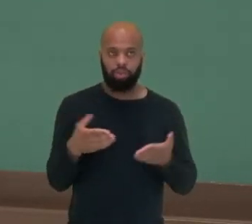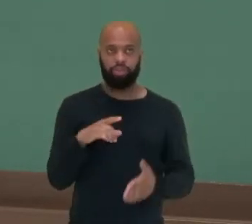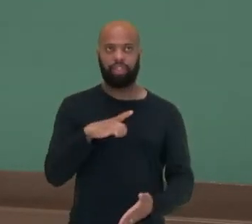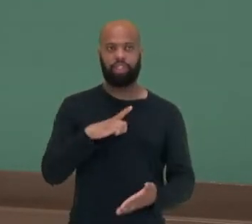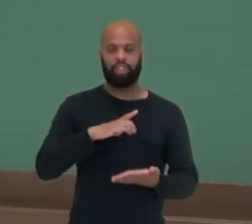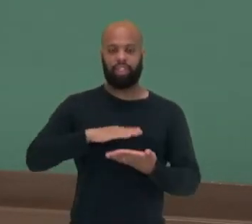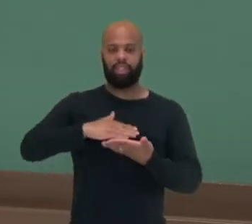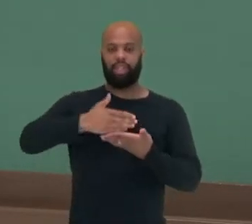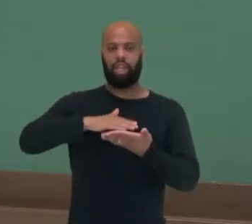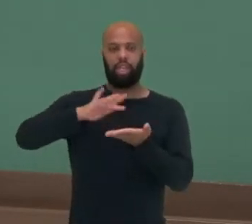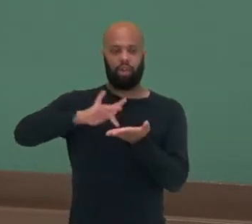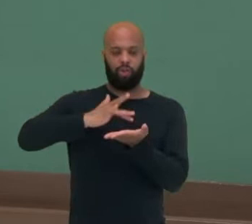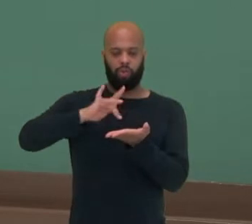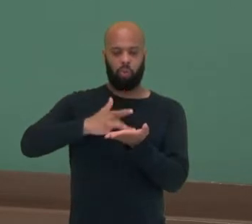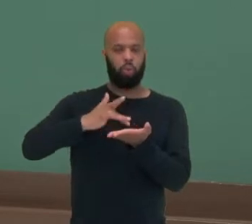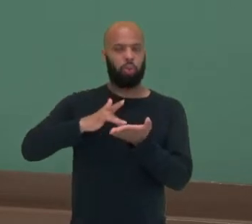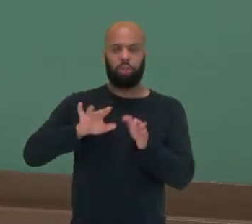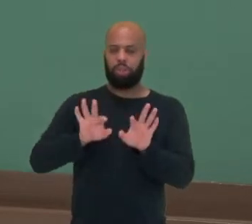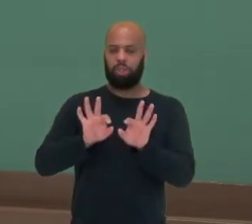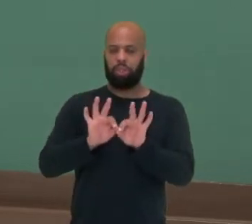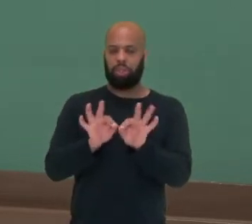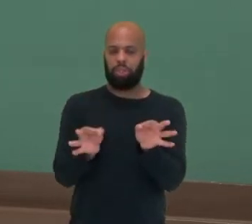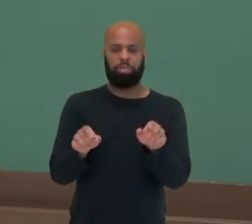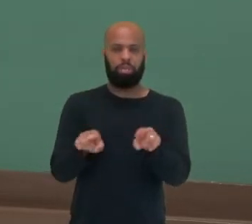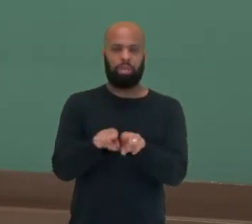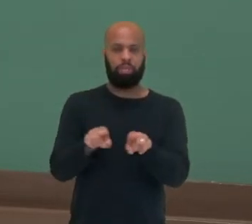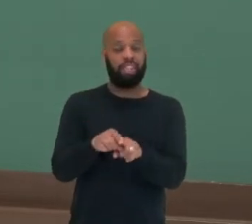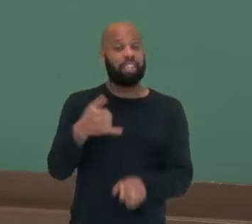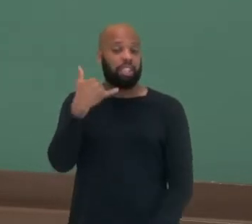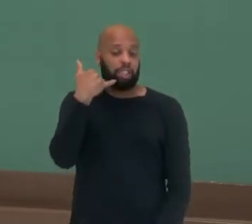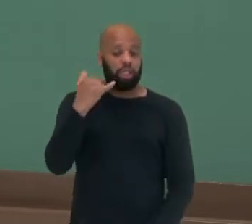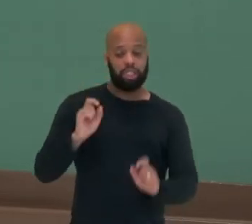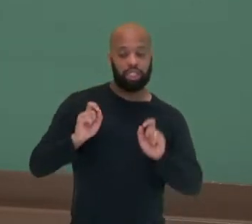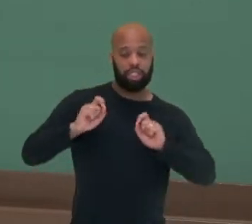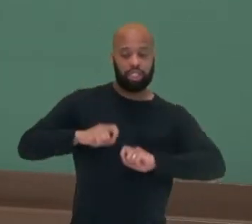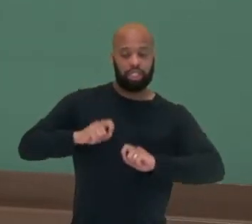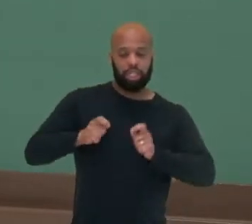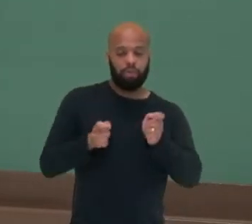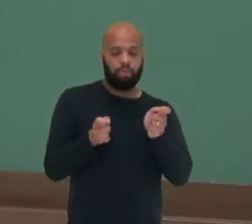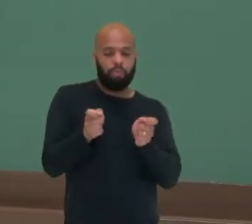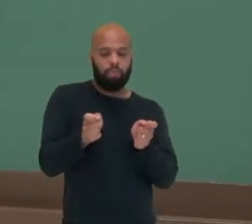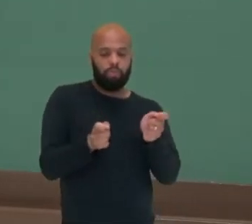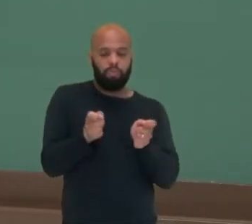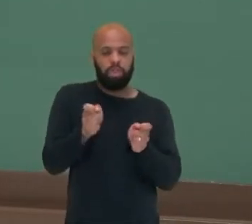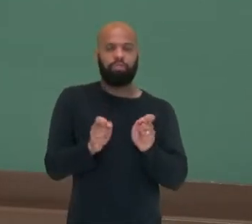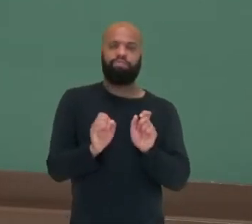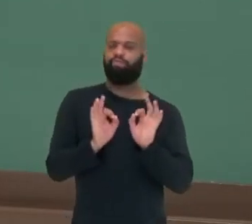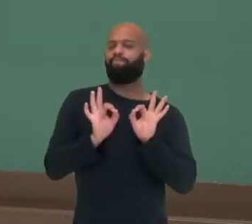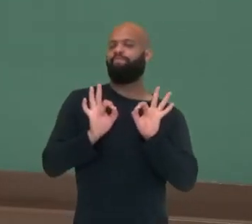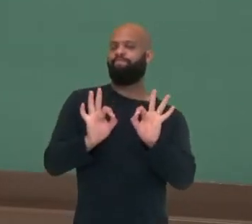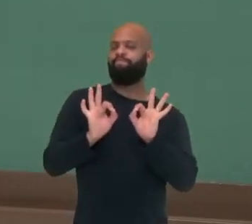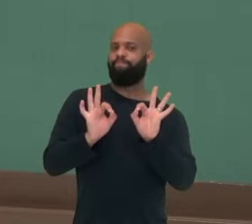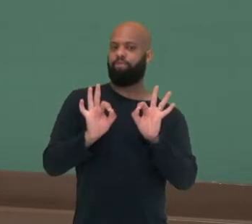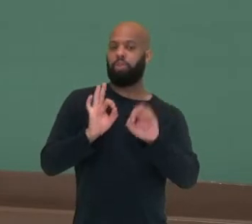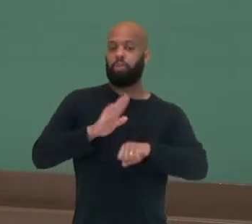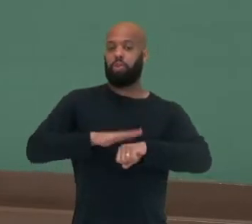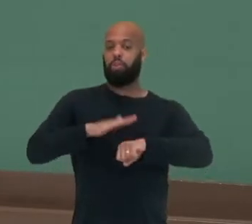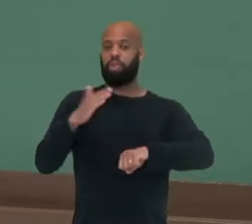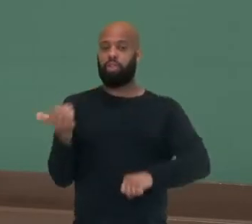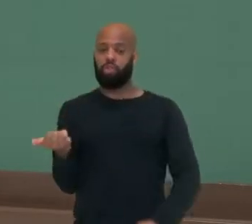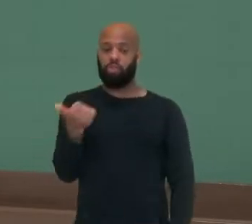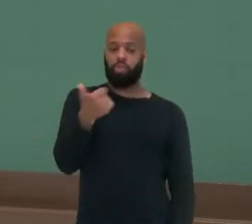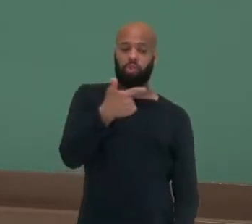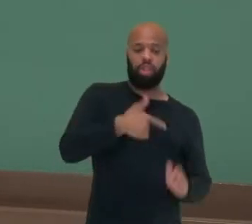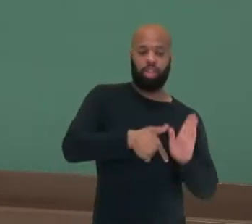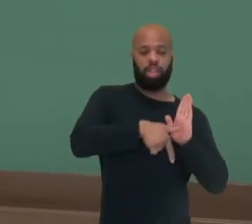tablet, um computador simples, ou até mesmo no celular, você consegue fazer um controle bem mais eficiente do que acontecia